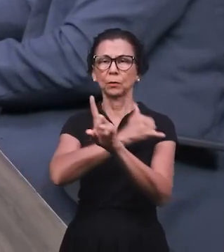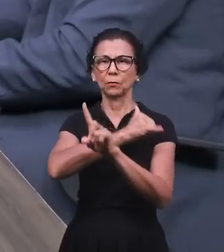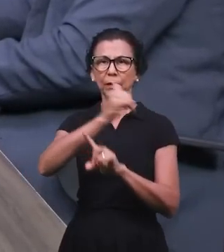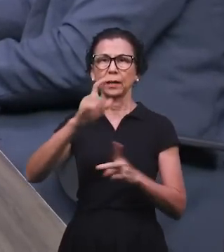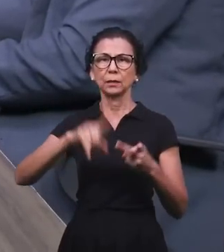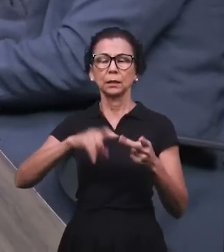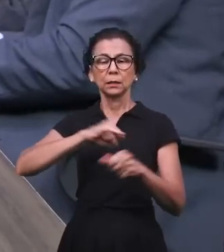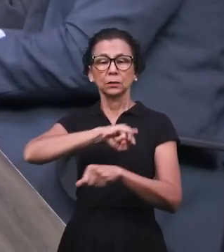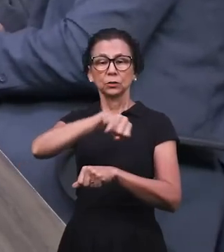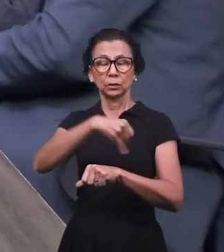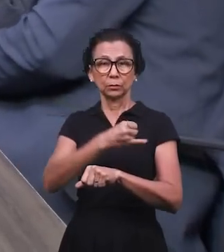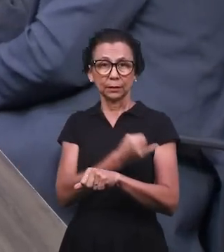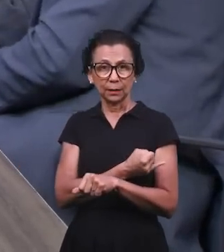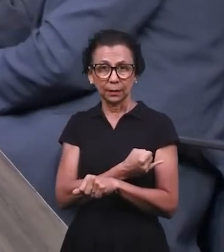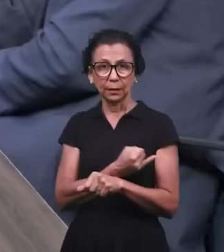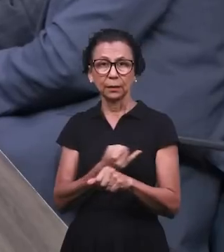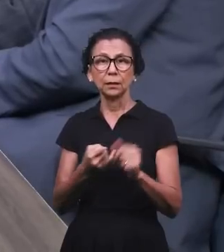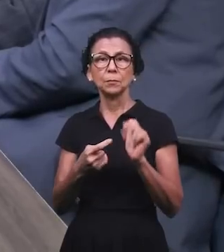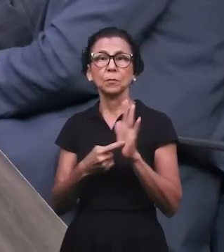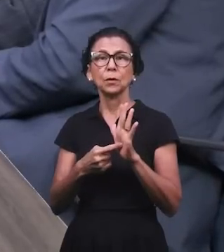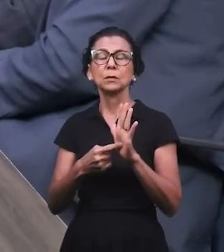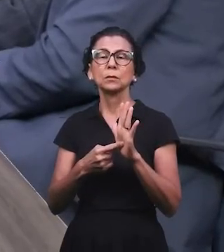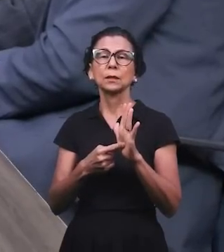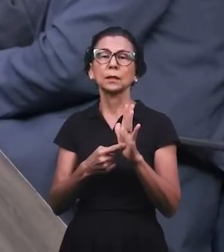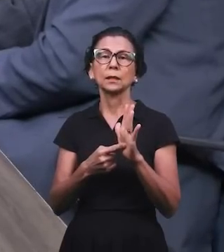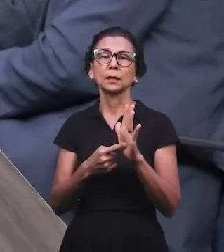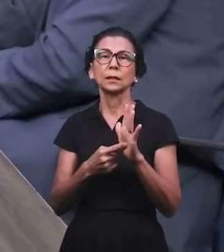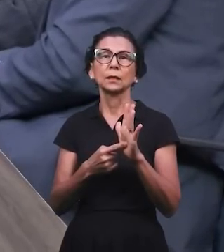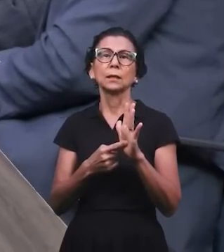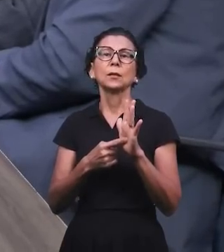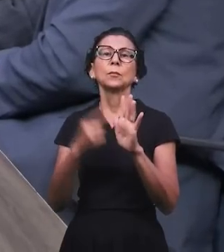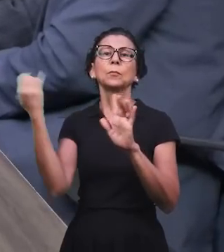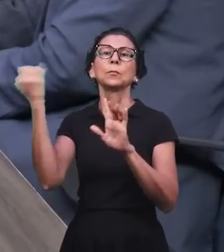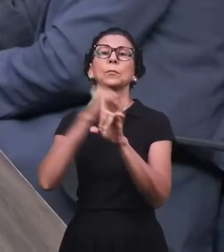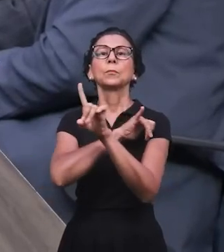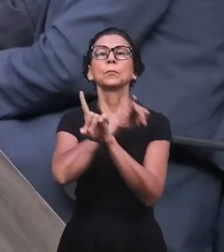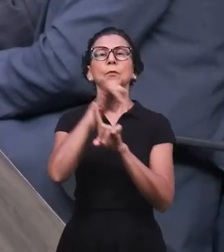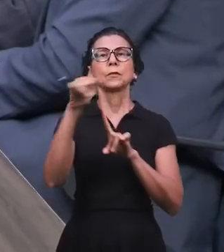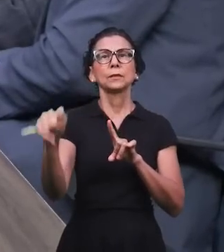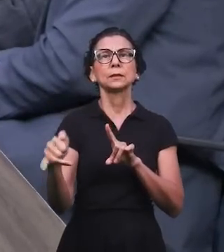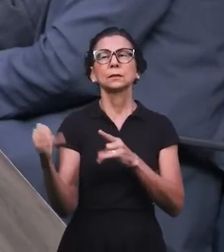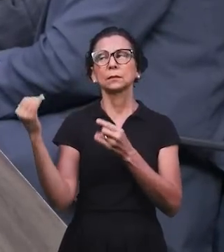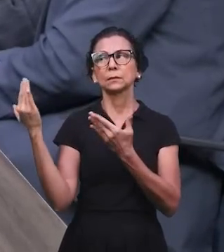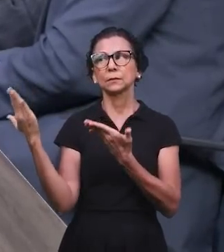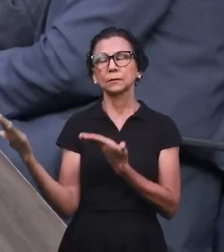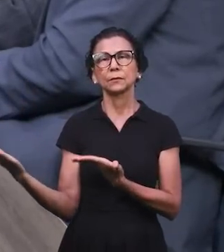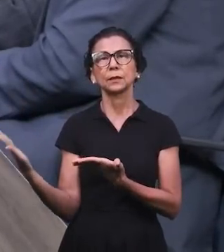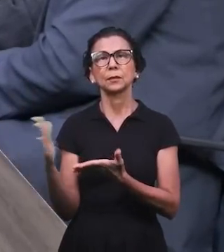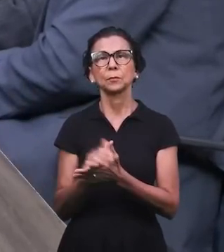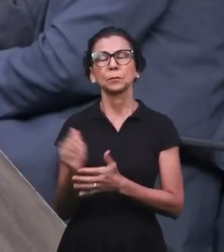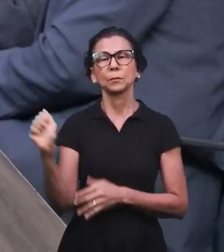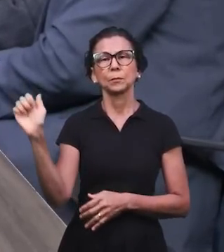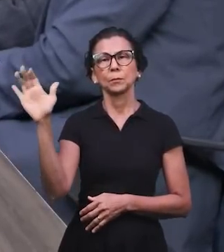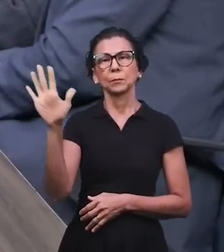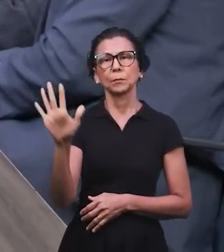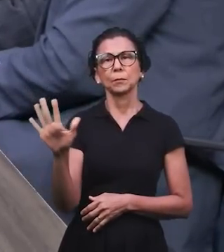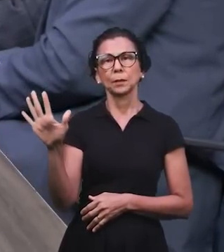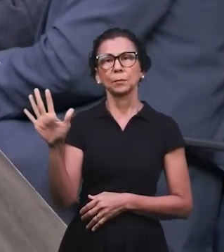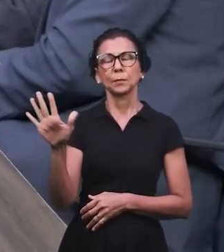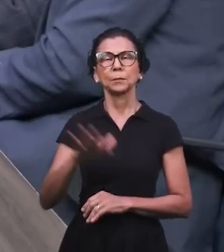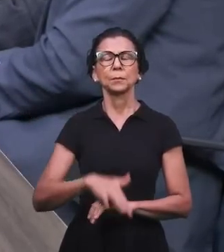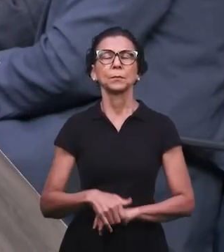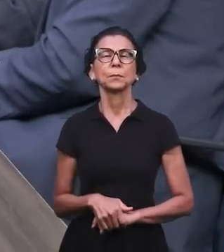estamos vendo a situação do mapa. Eu vou chamando um por um, para que todos